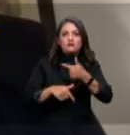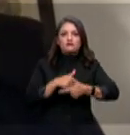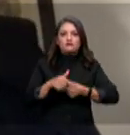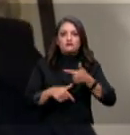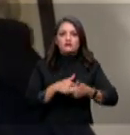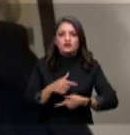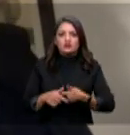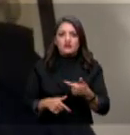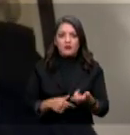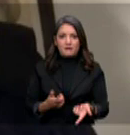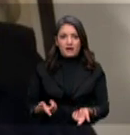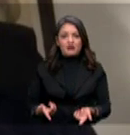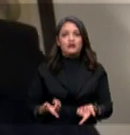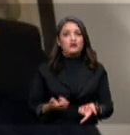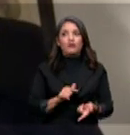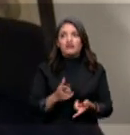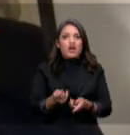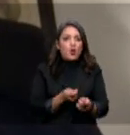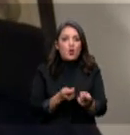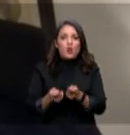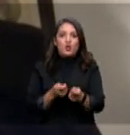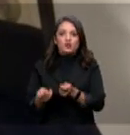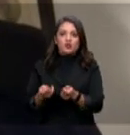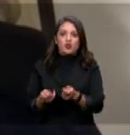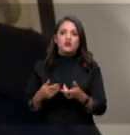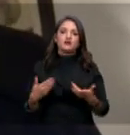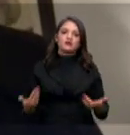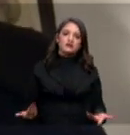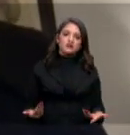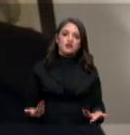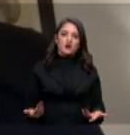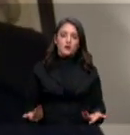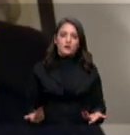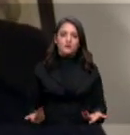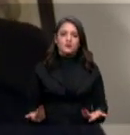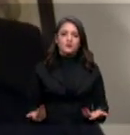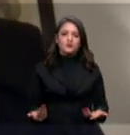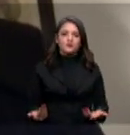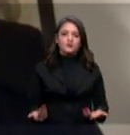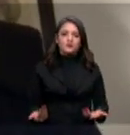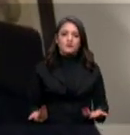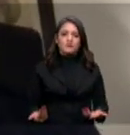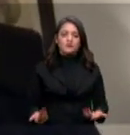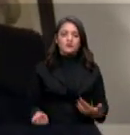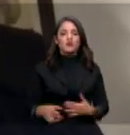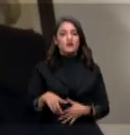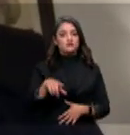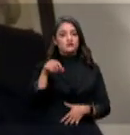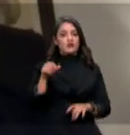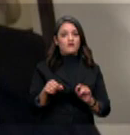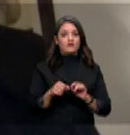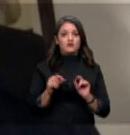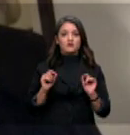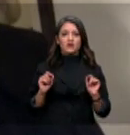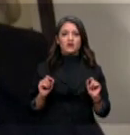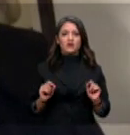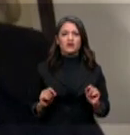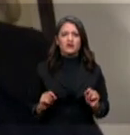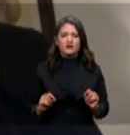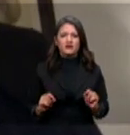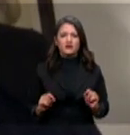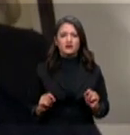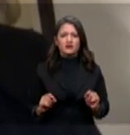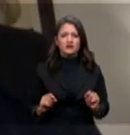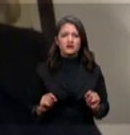a jornada de trabalho não seria controlada, optando-se por reger nessas relações empregatícias,